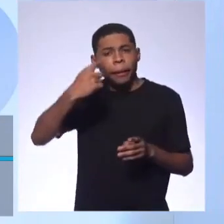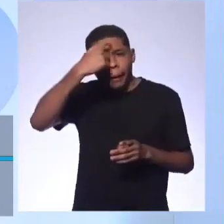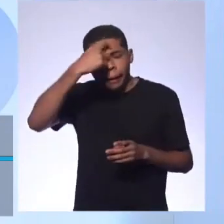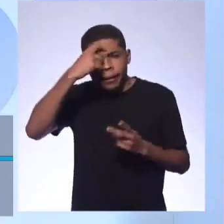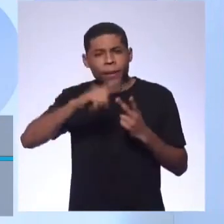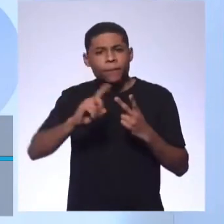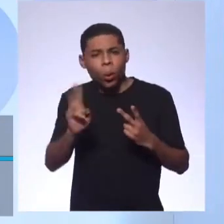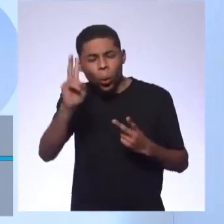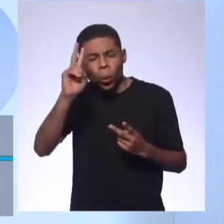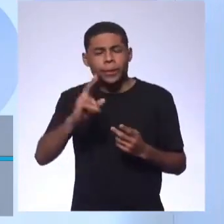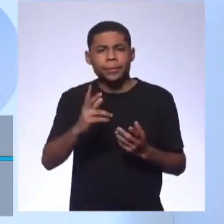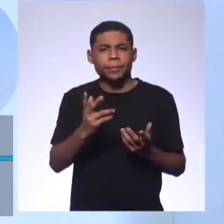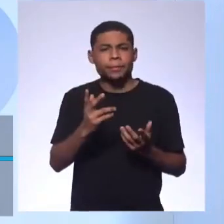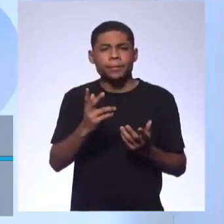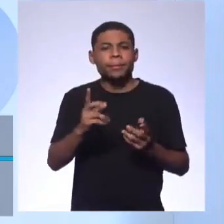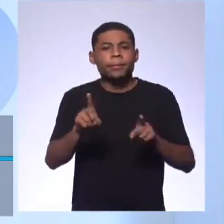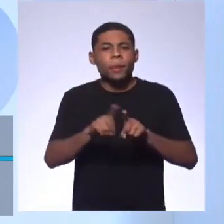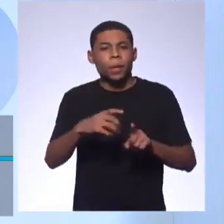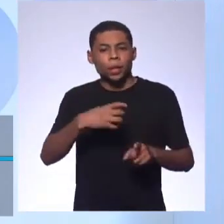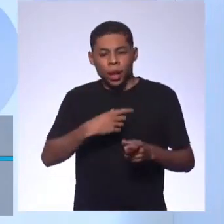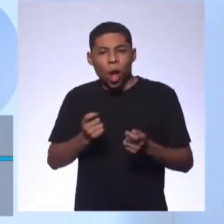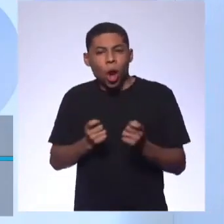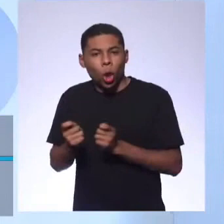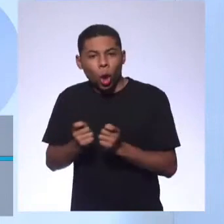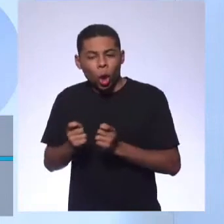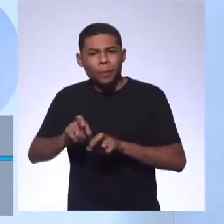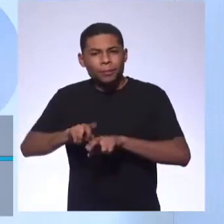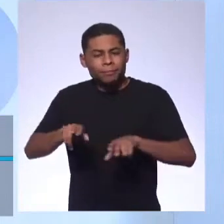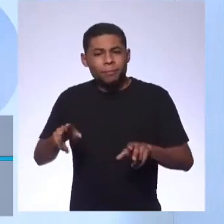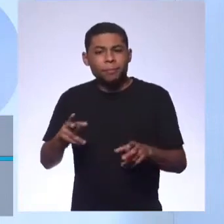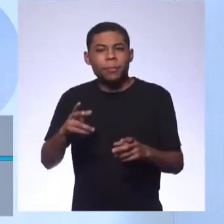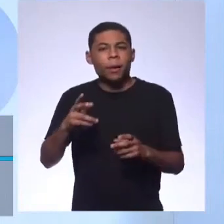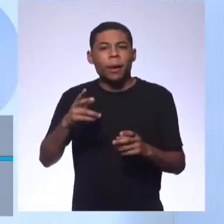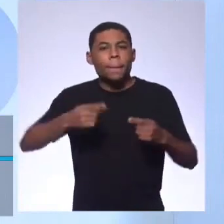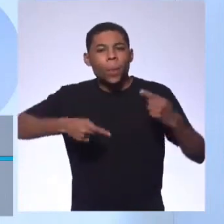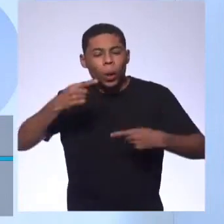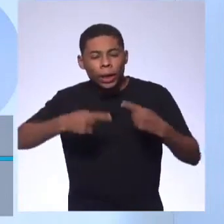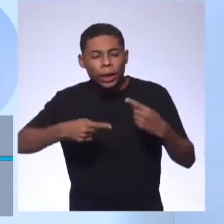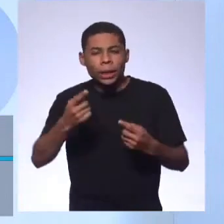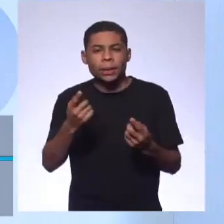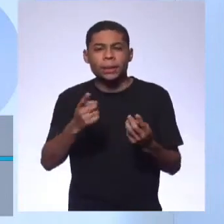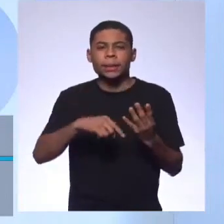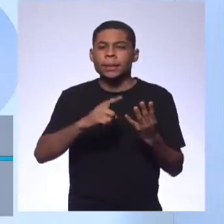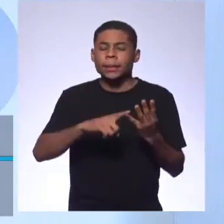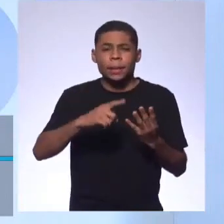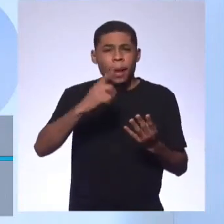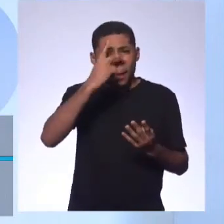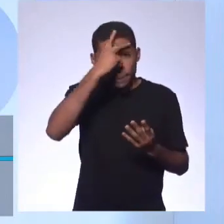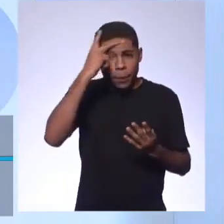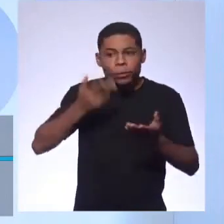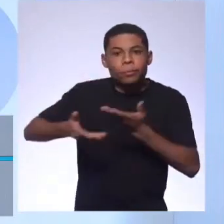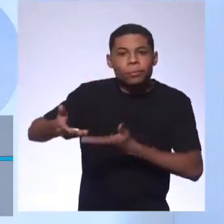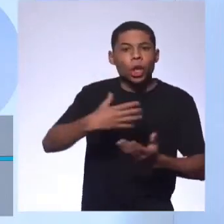de valores, de aspectos econômicos, políticos, a forma que as pessoas se relacionam,